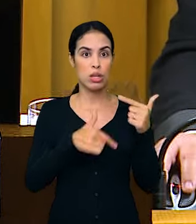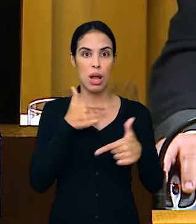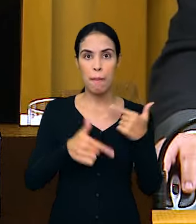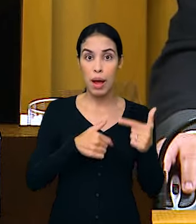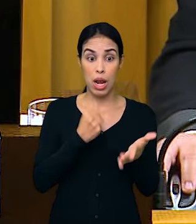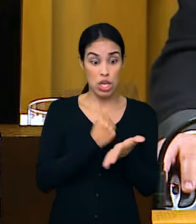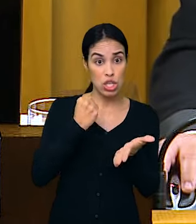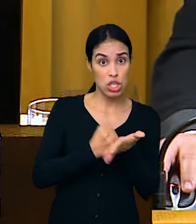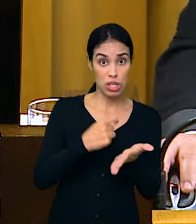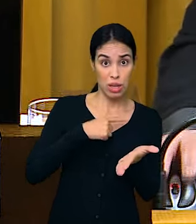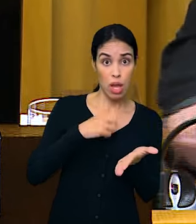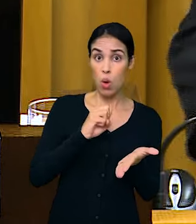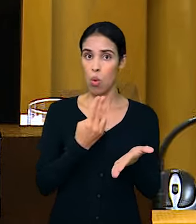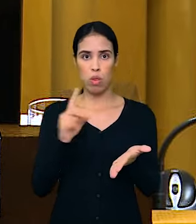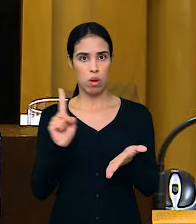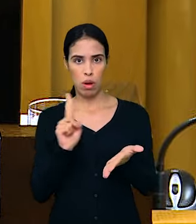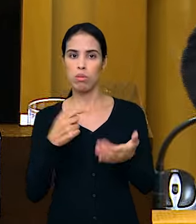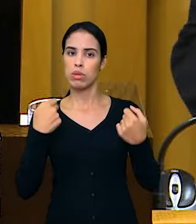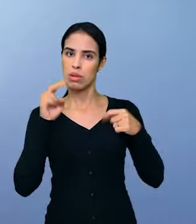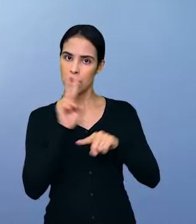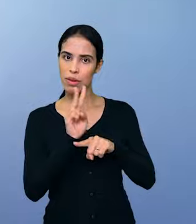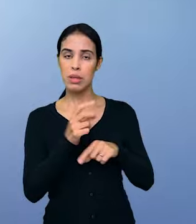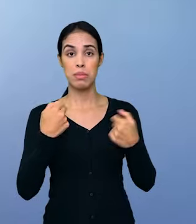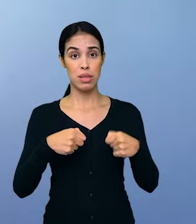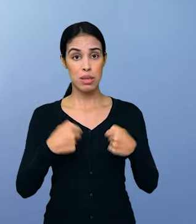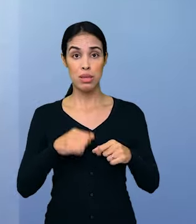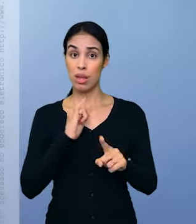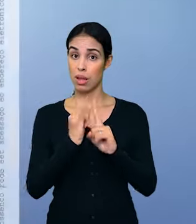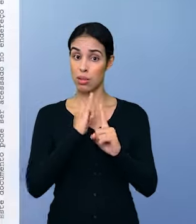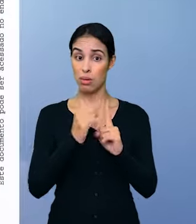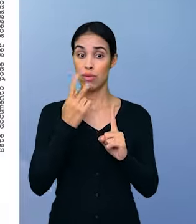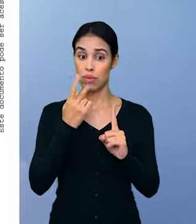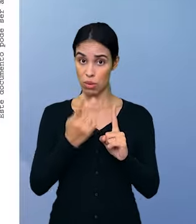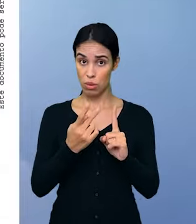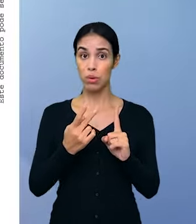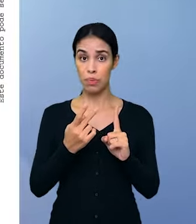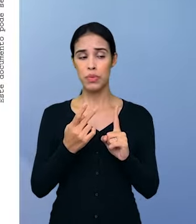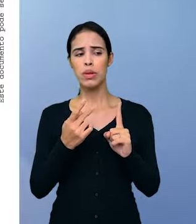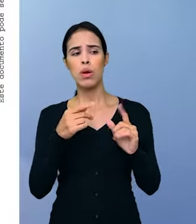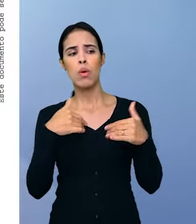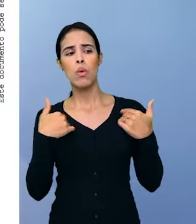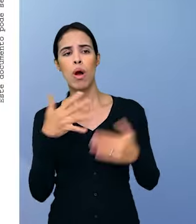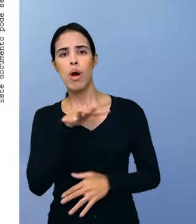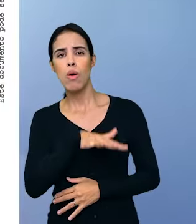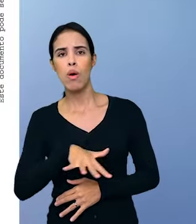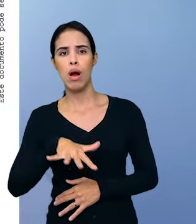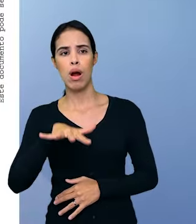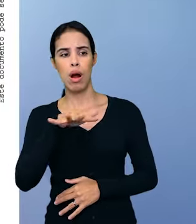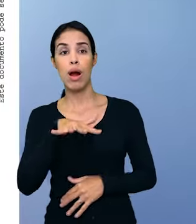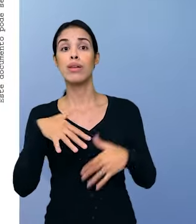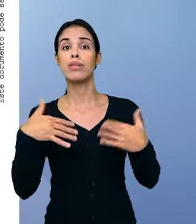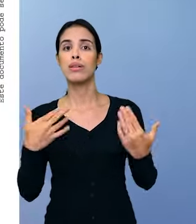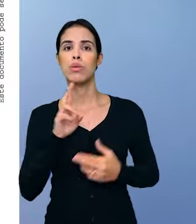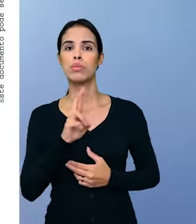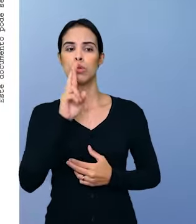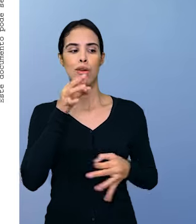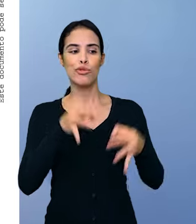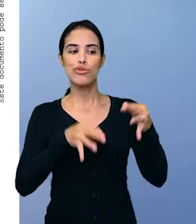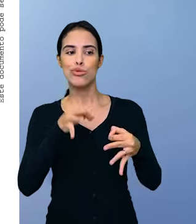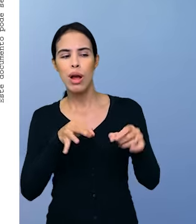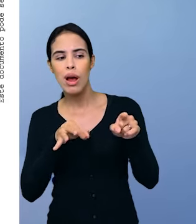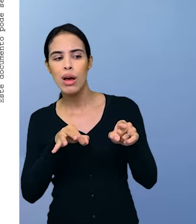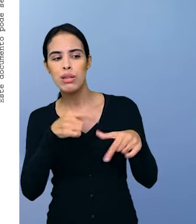na informalidade ou ter vínculo de emprego. De acordo com ele, houve questionamentos acerca de qual ramo do Poder Judiciário